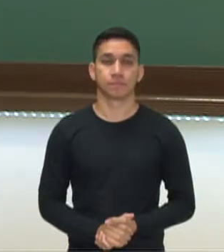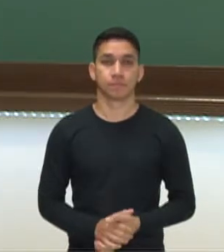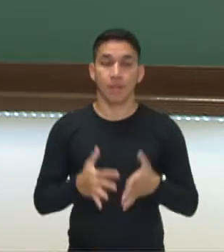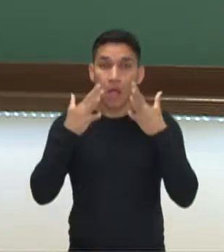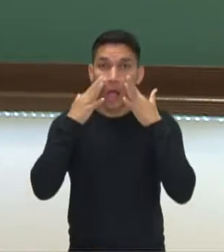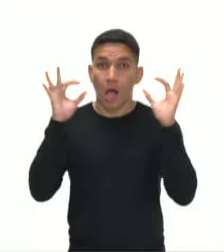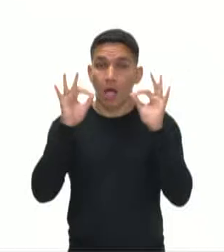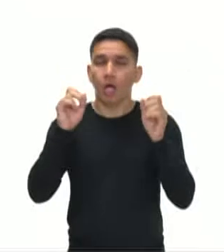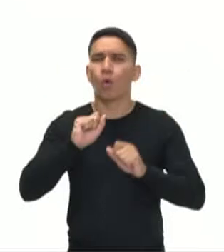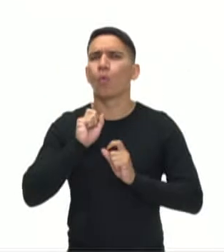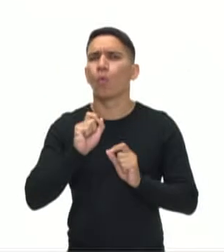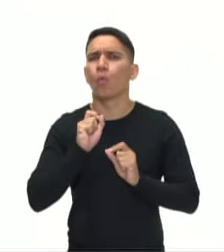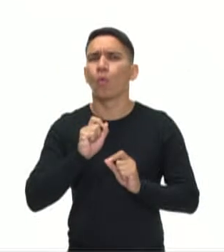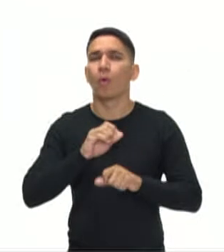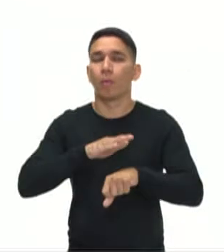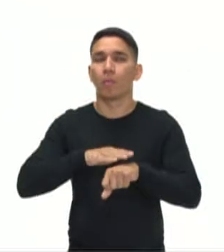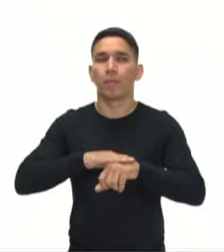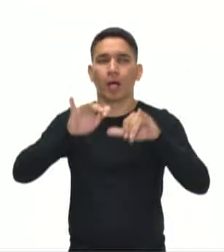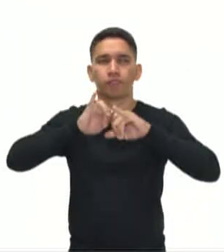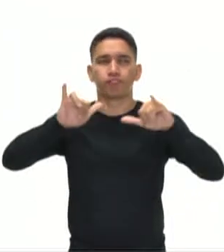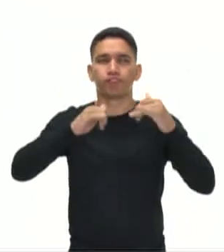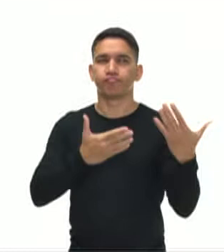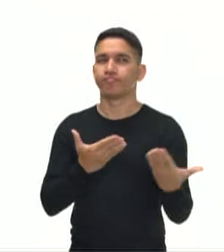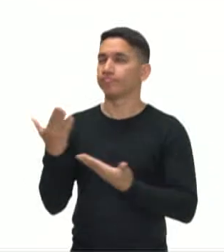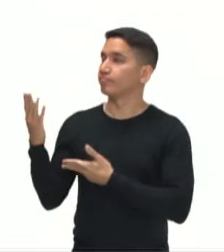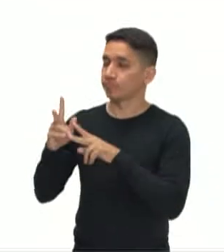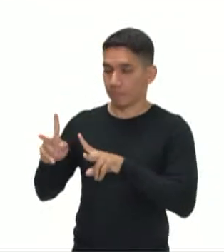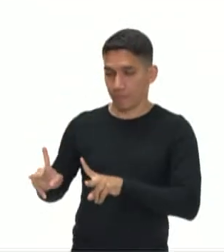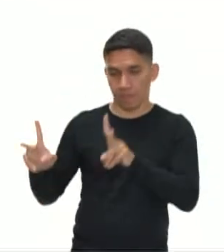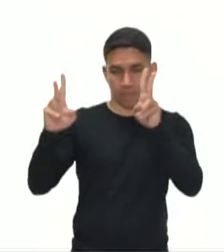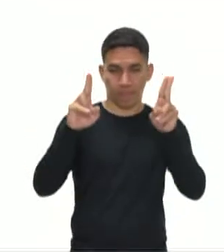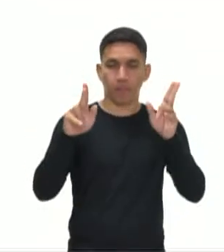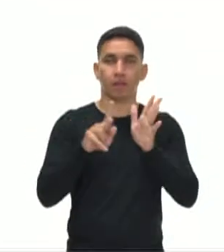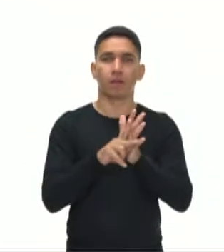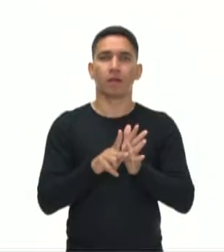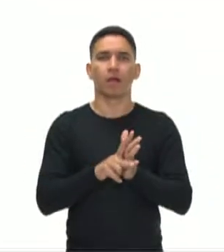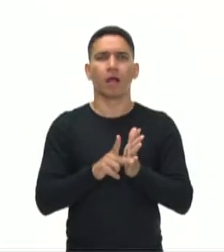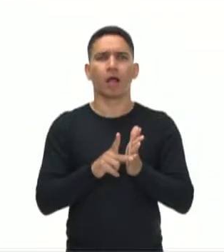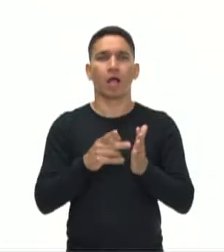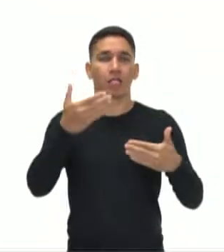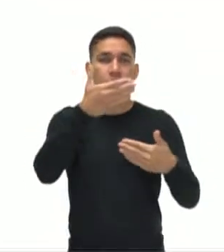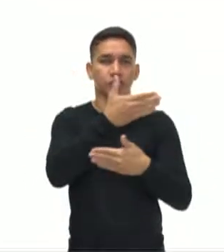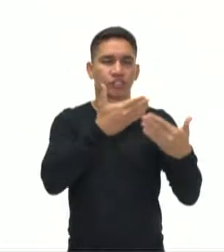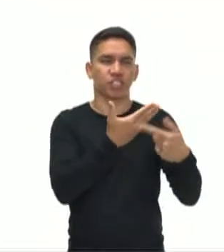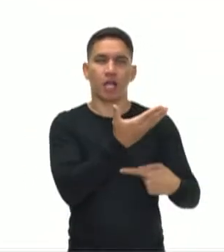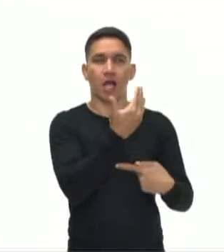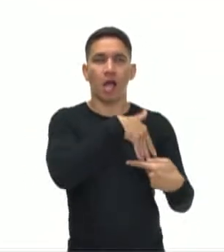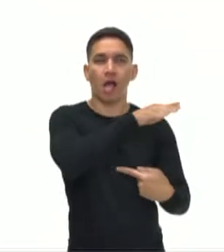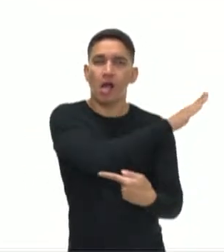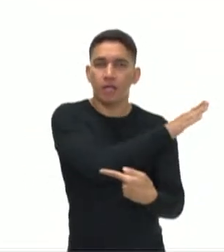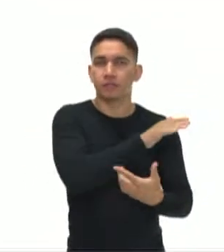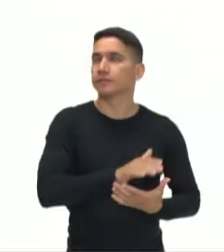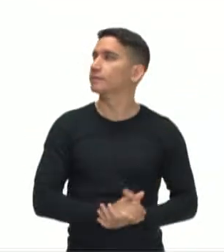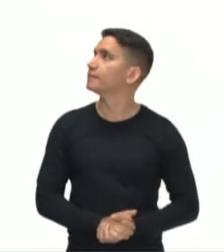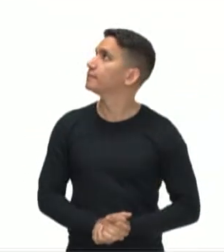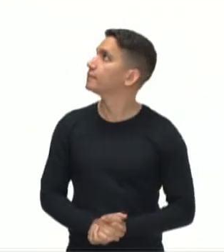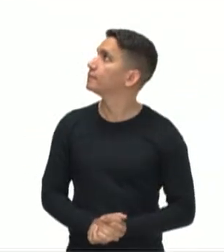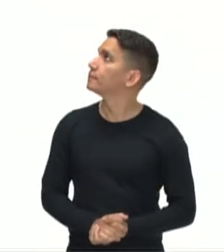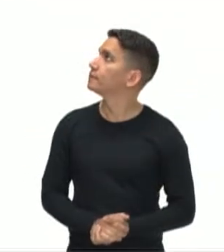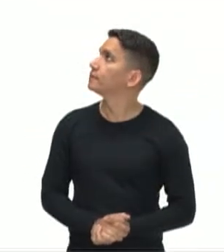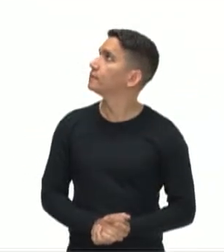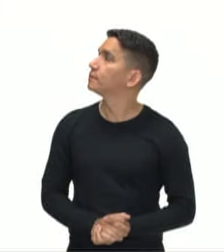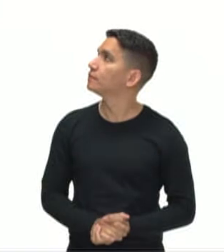Observem aqui os enunciados, retirados dos slides anteriores. Conoces as